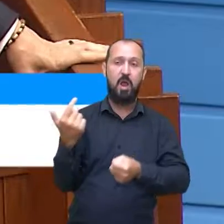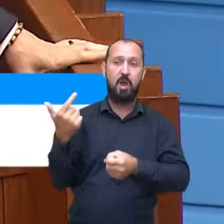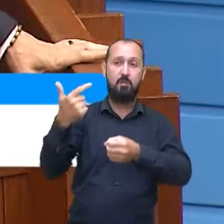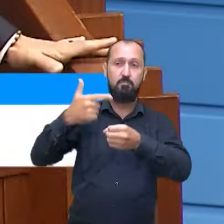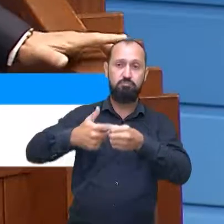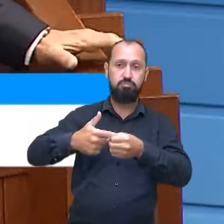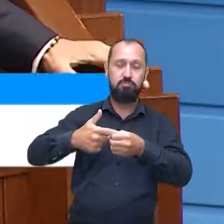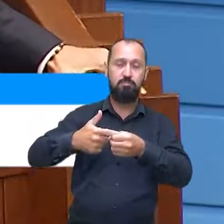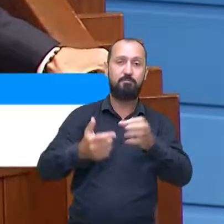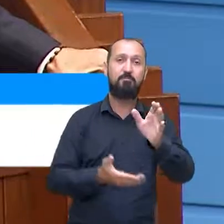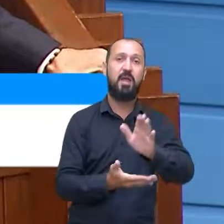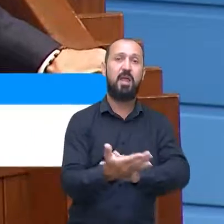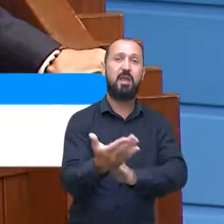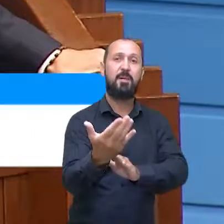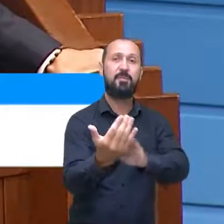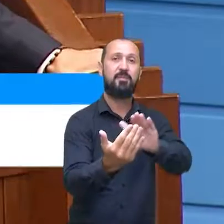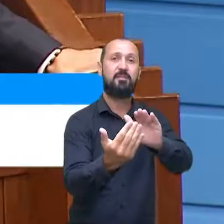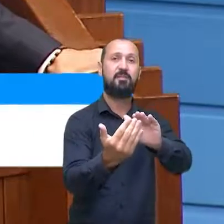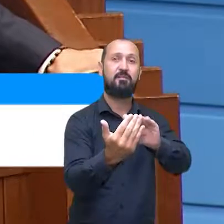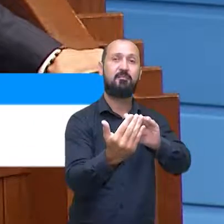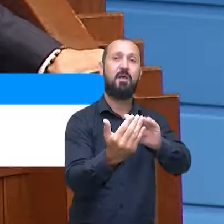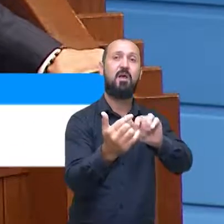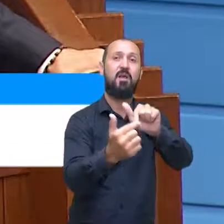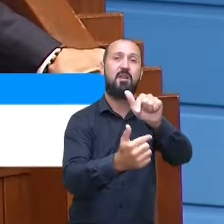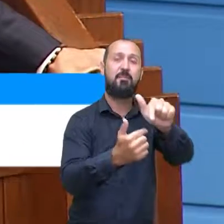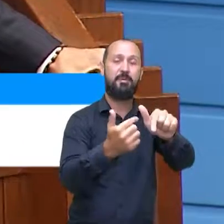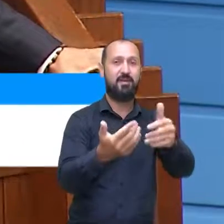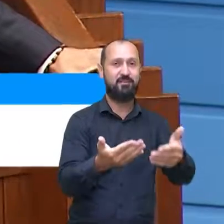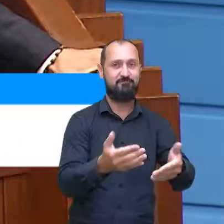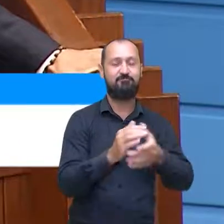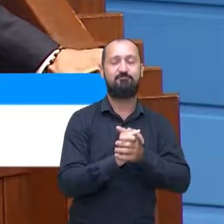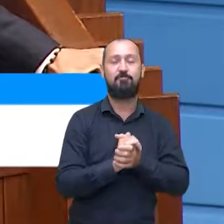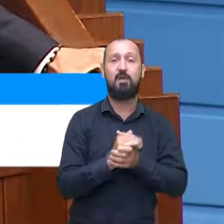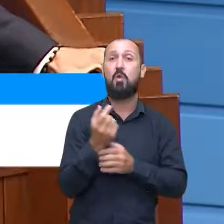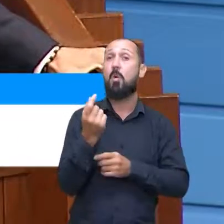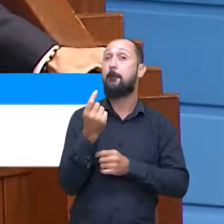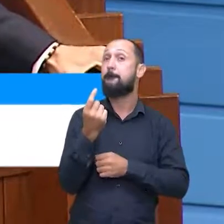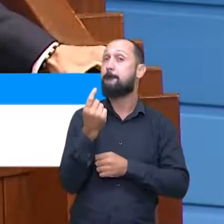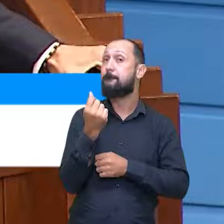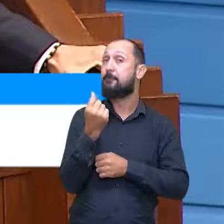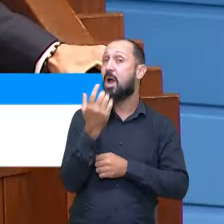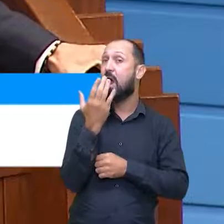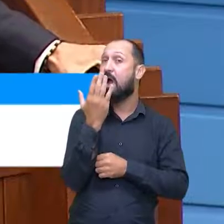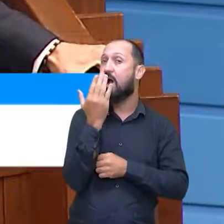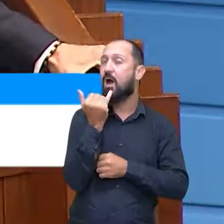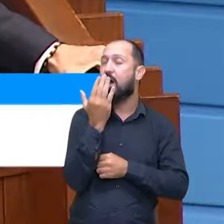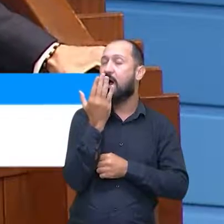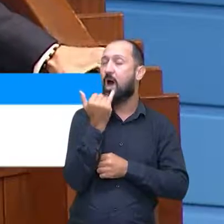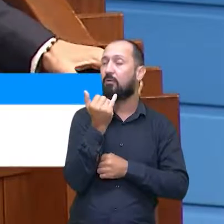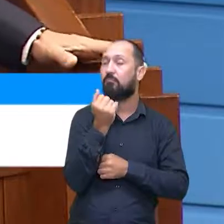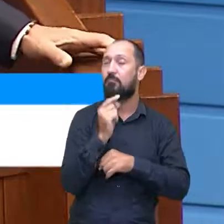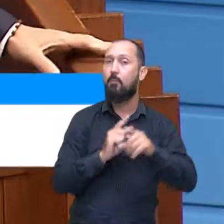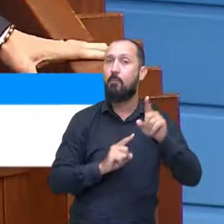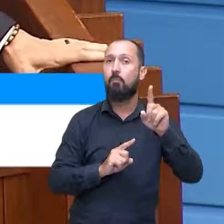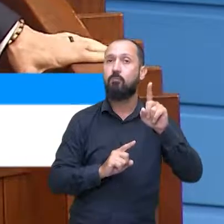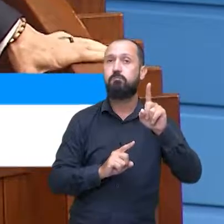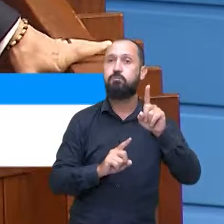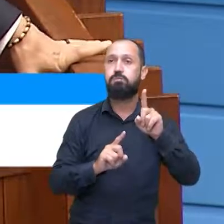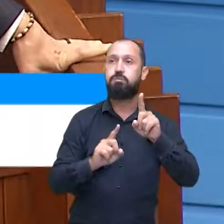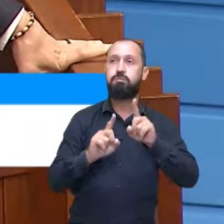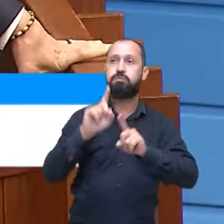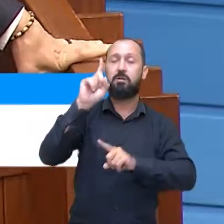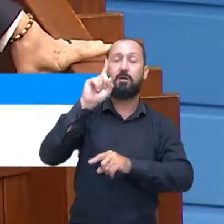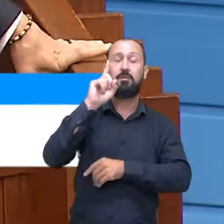seu veículo para o trabalho, né? Agora, o preço dos alimentos vem subindo de